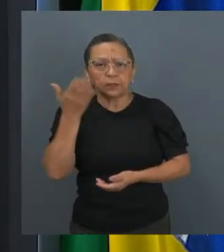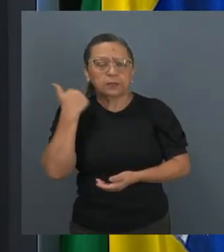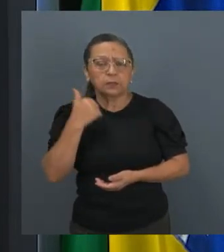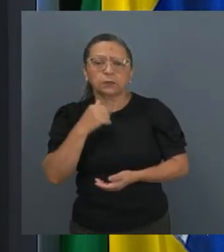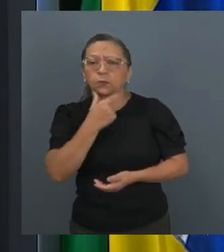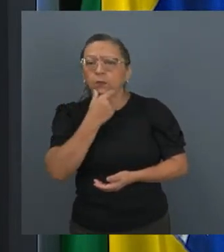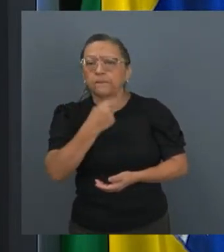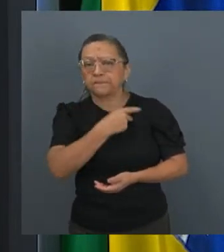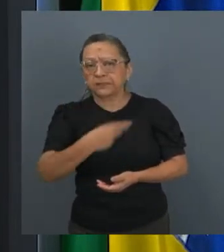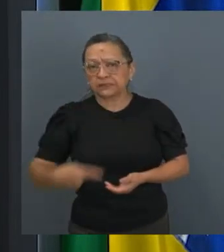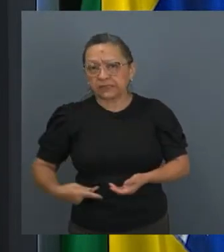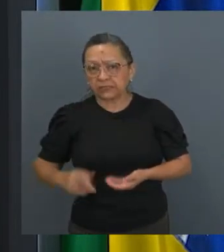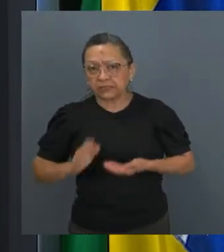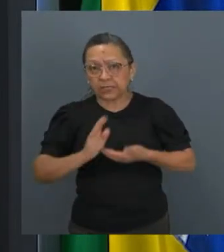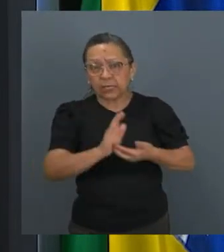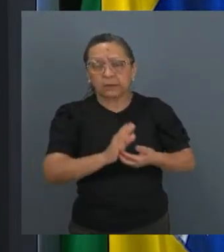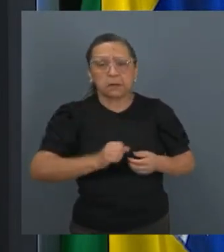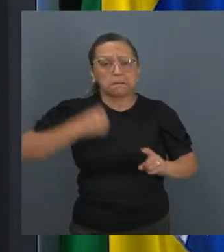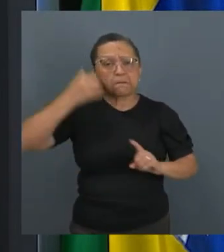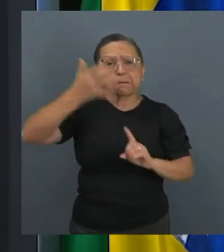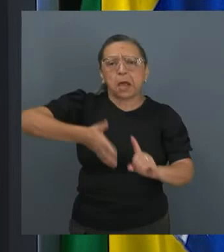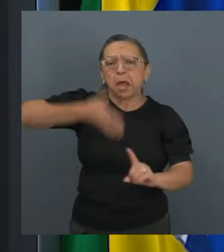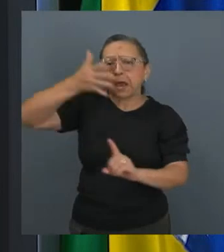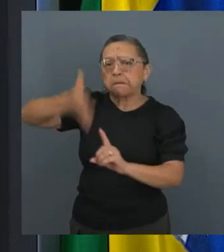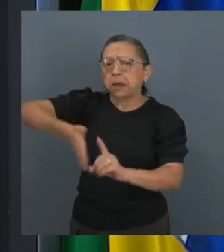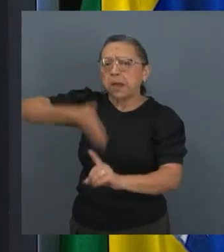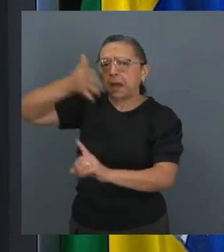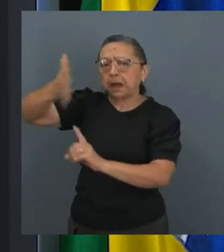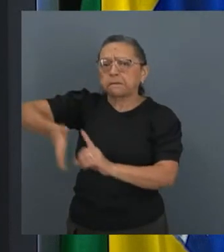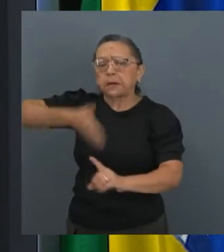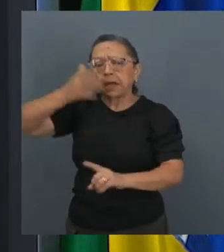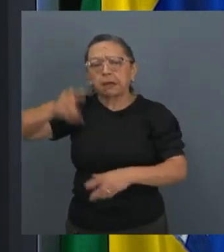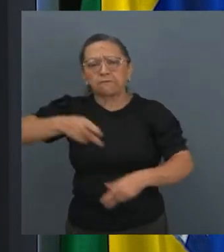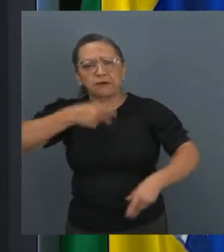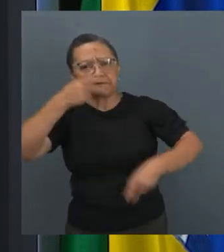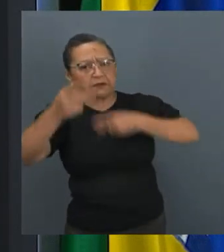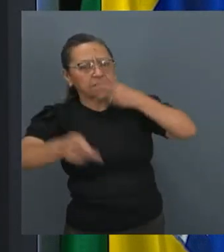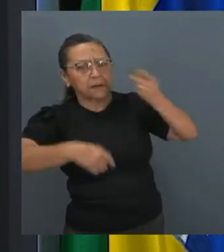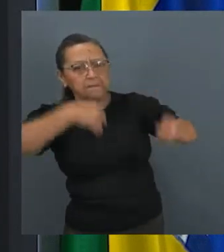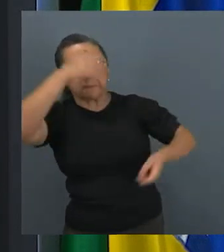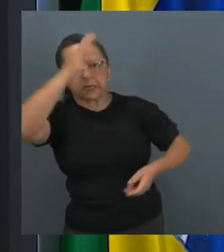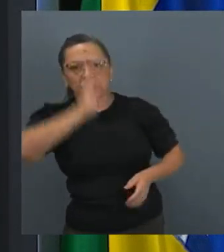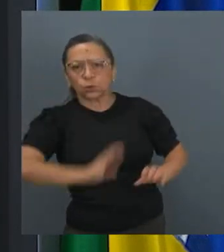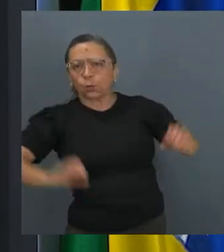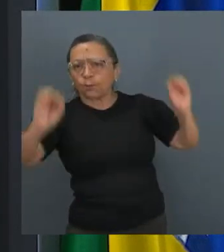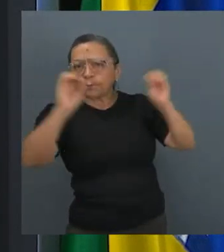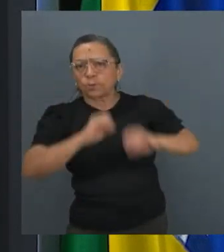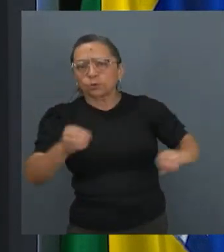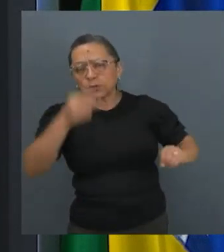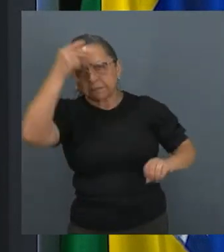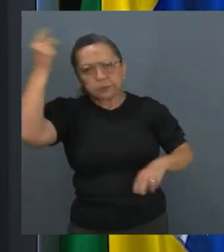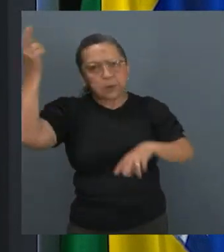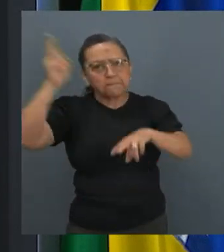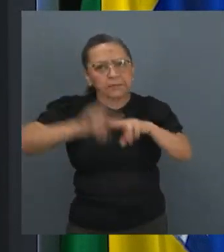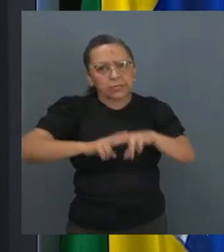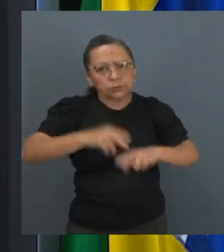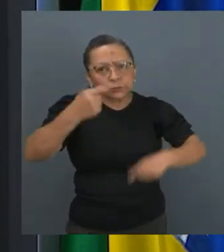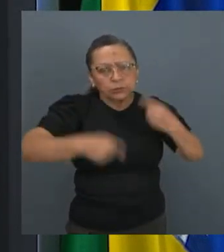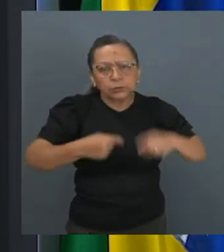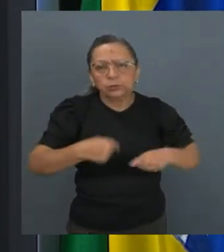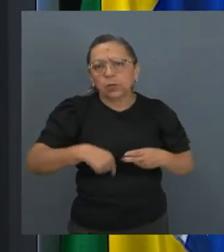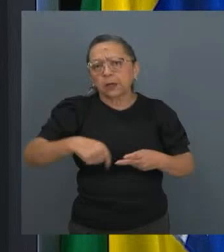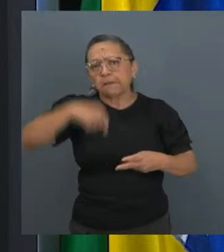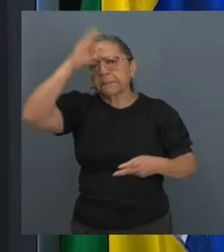da Câmara, dizendo que no Brasil não tinha exilados políticos, no Brasil não tinha presos políticos, no Brasil não